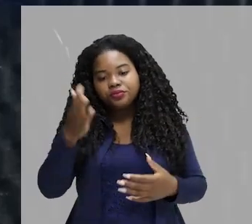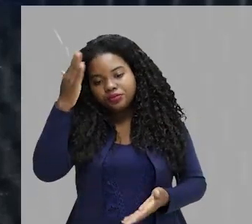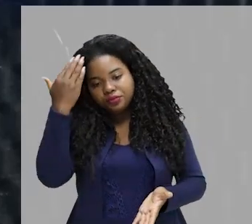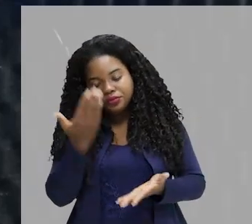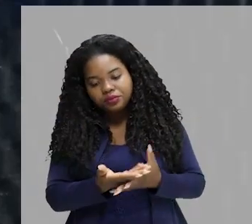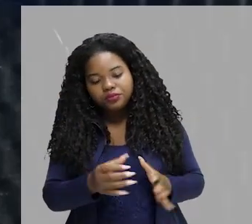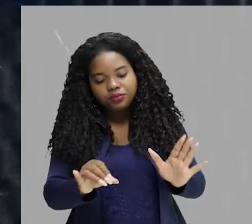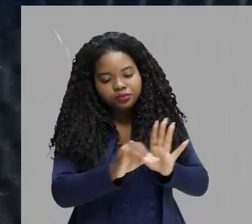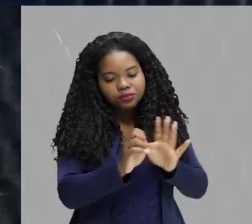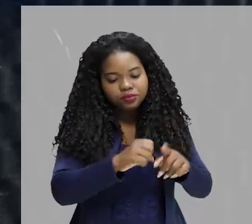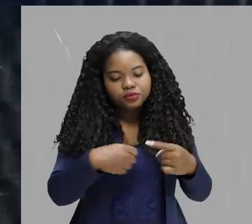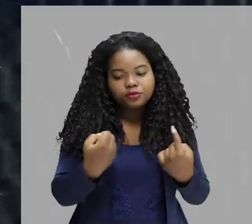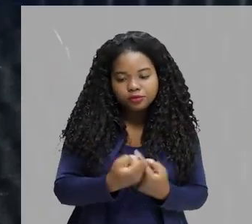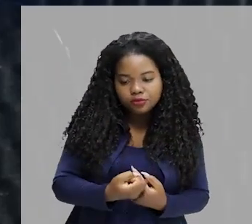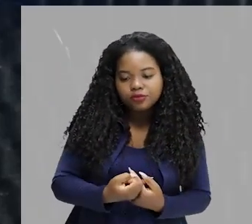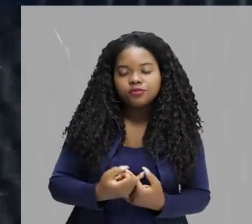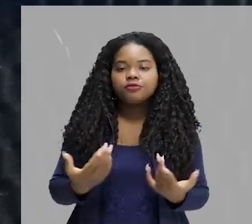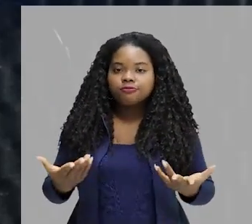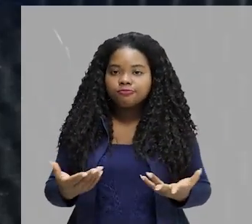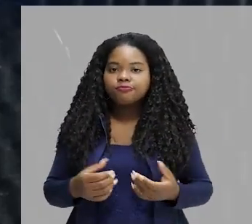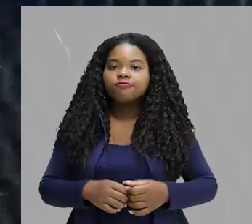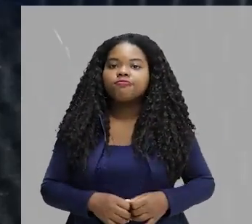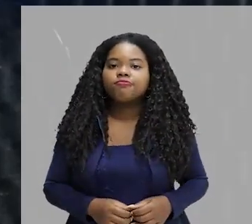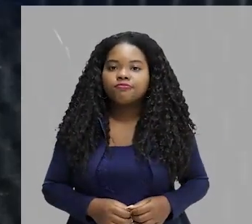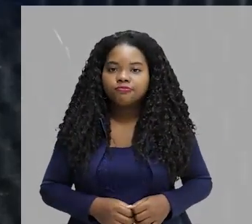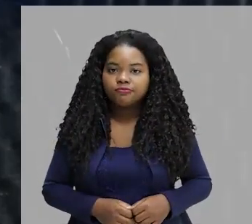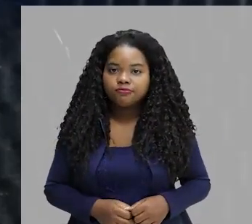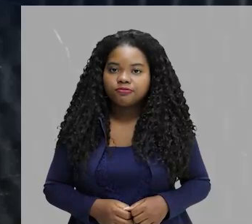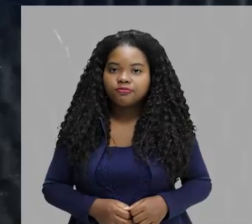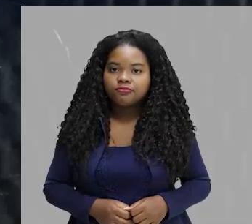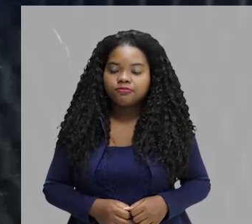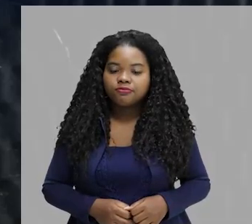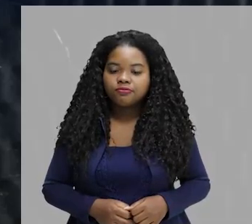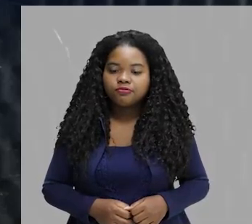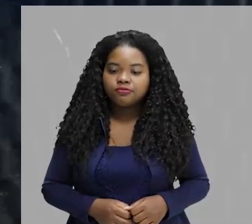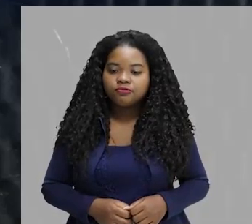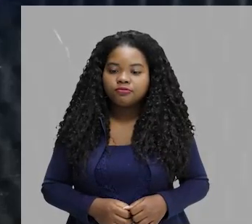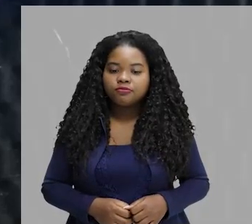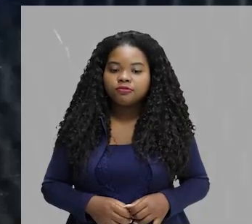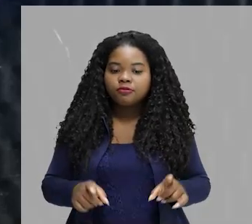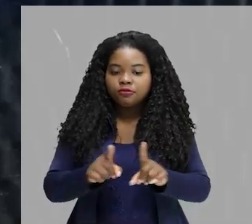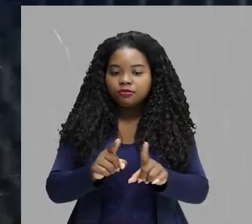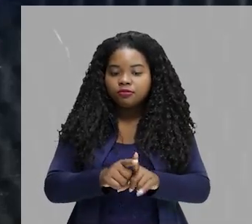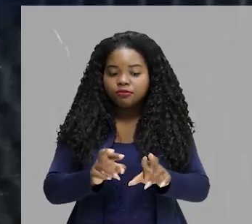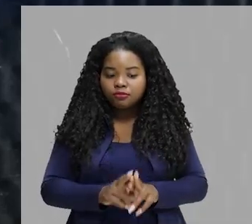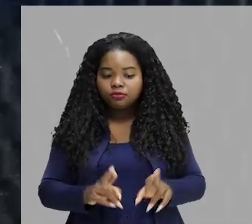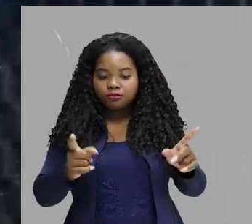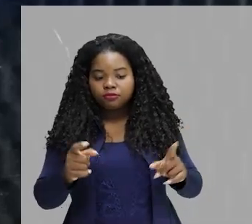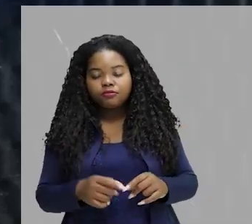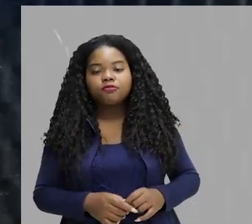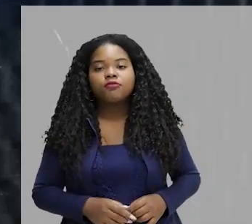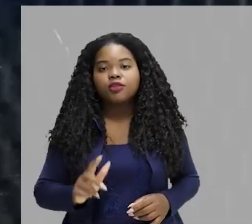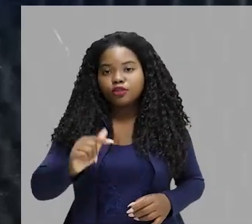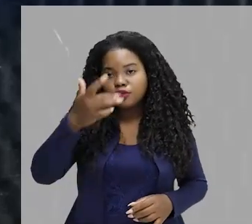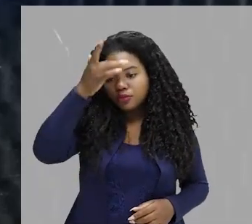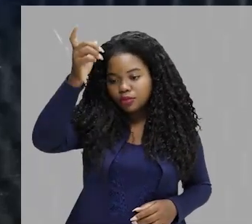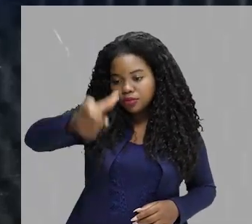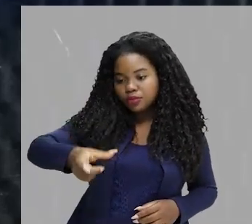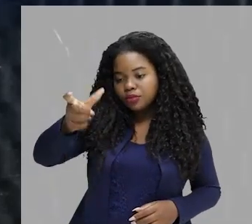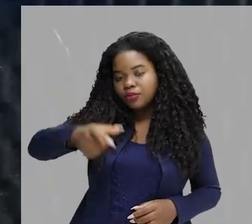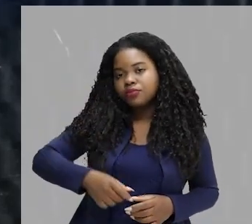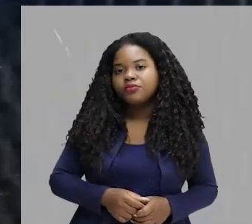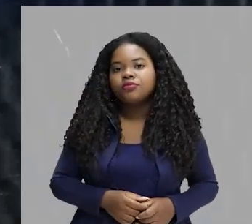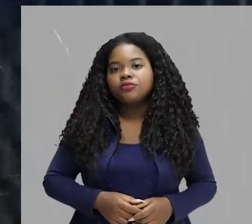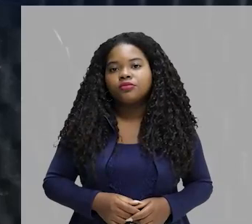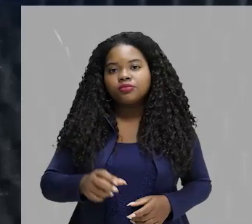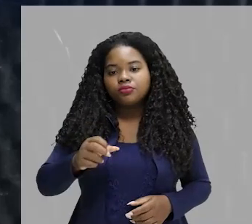sociais que acabam nos assemelhando uns com os outros por esse motivo ou critério e nos diferenciando de outras pessoas, né?